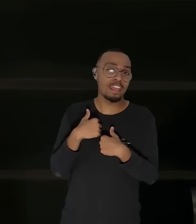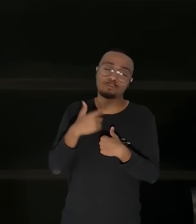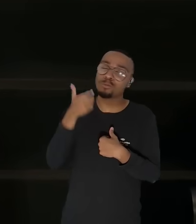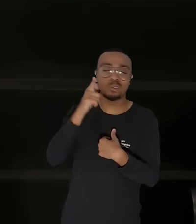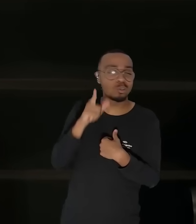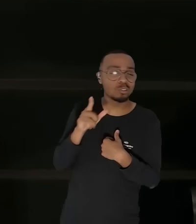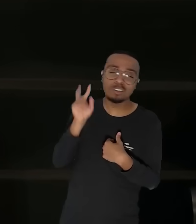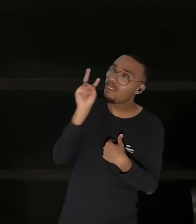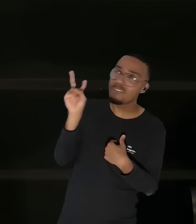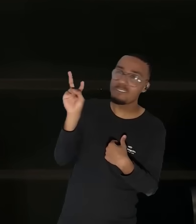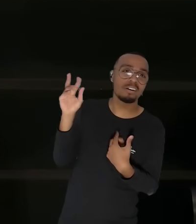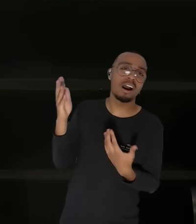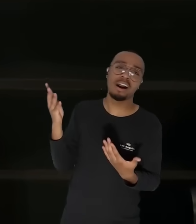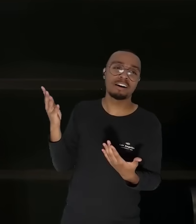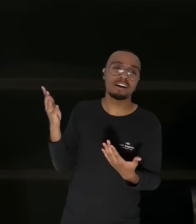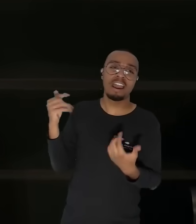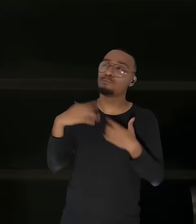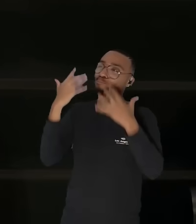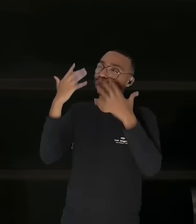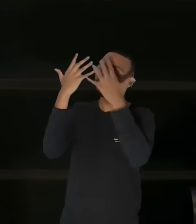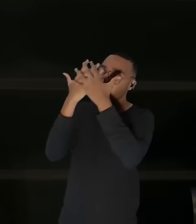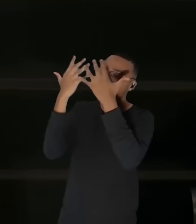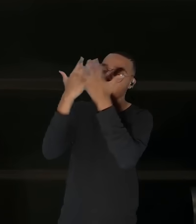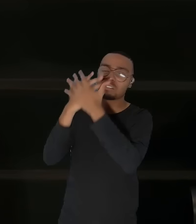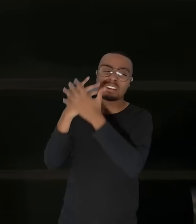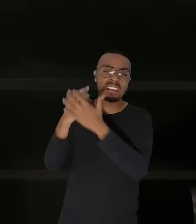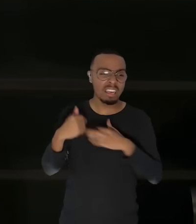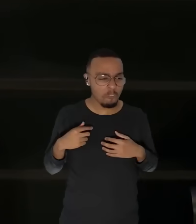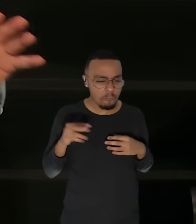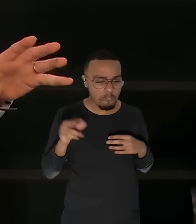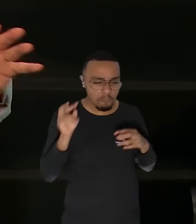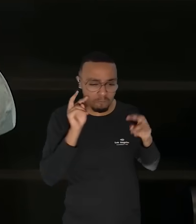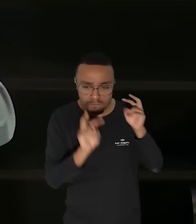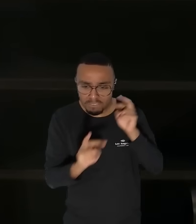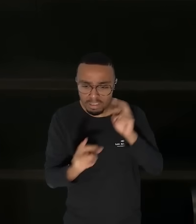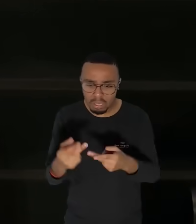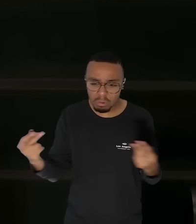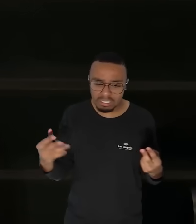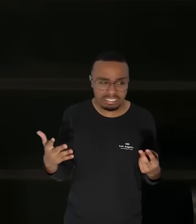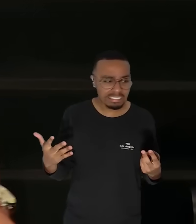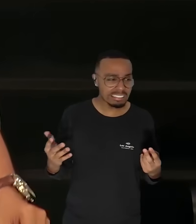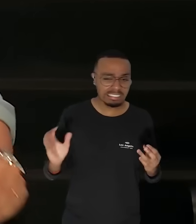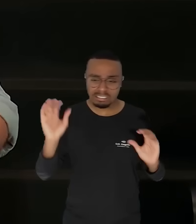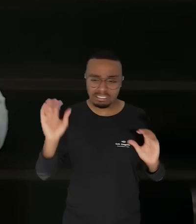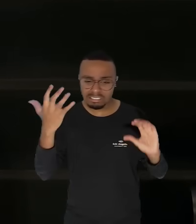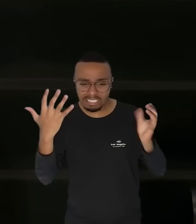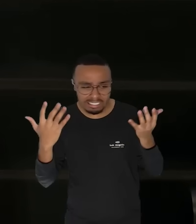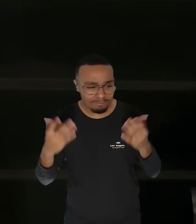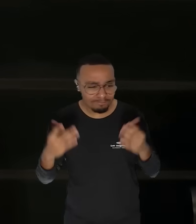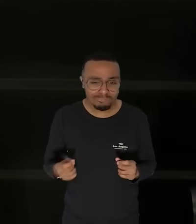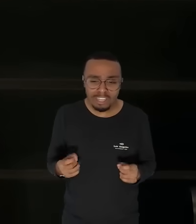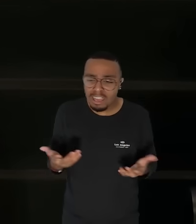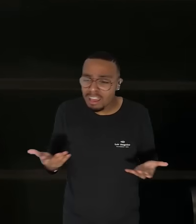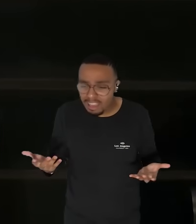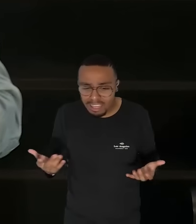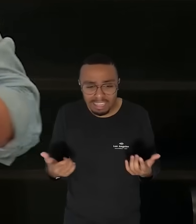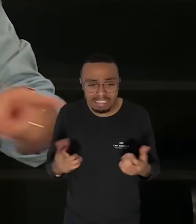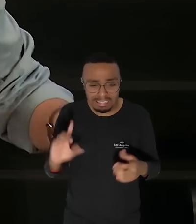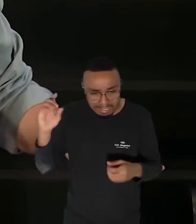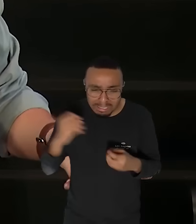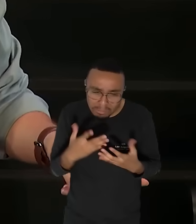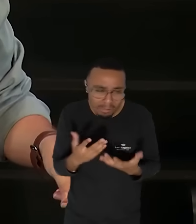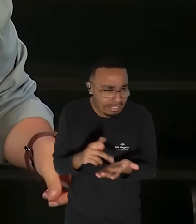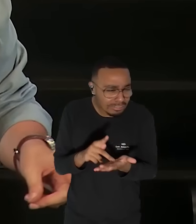Nem sempre você vai olhar para situações e vai ver a bondade de Deus. Muitas vezes o que vai predominar